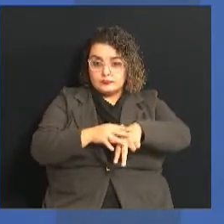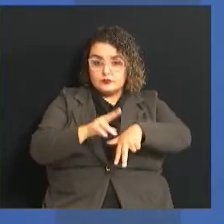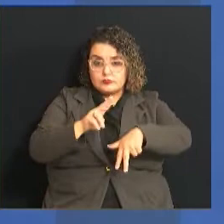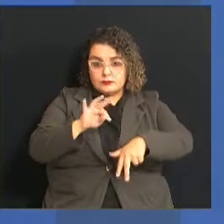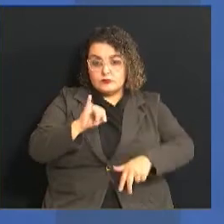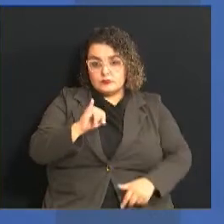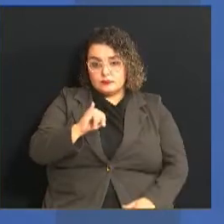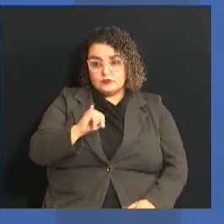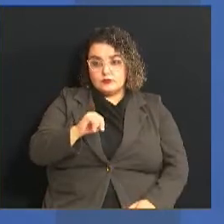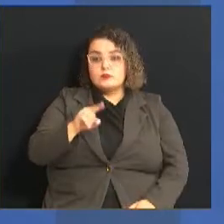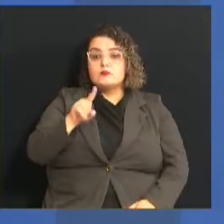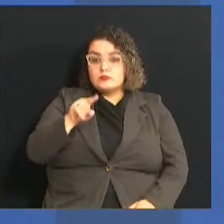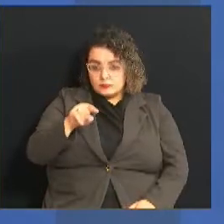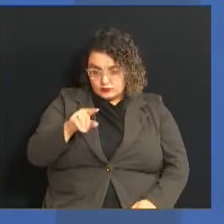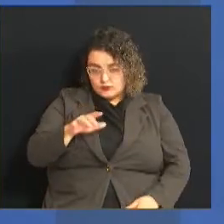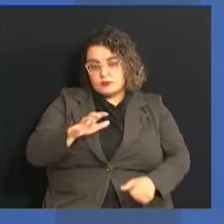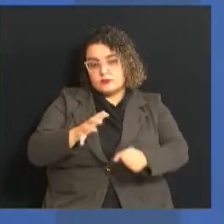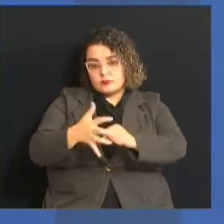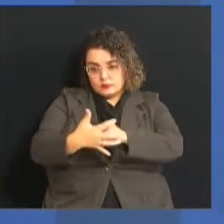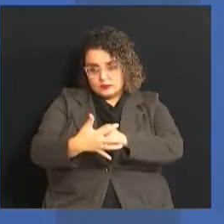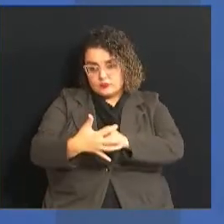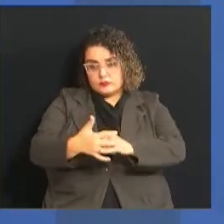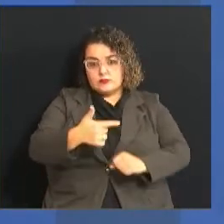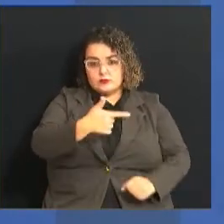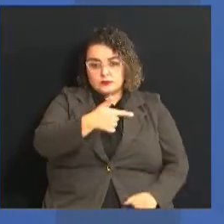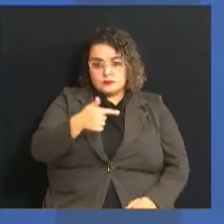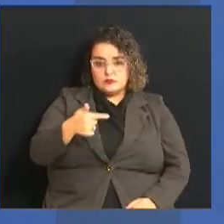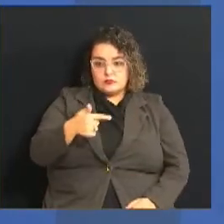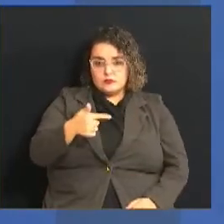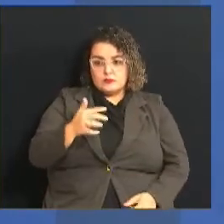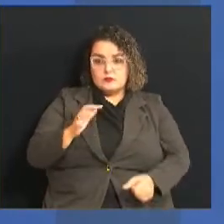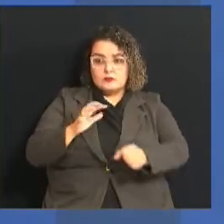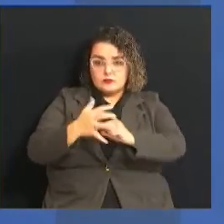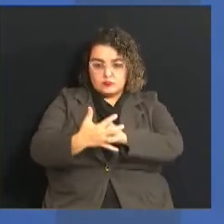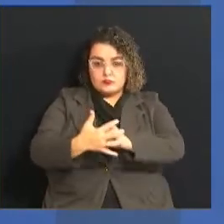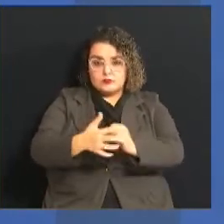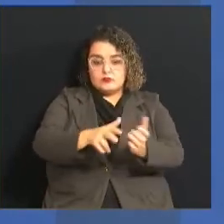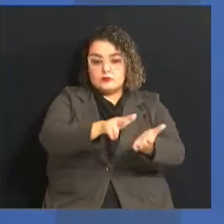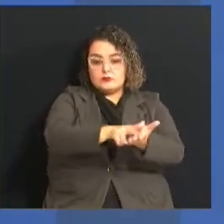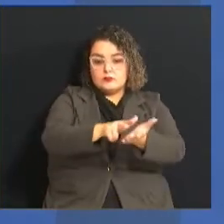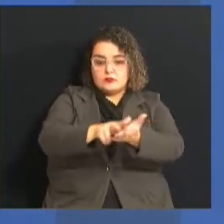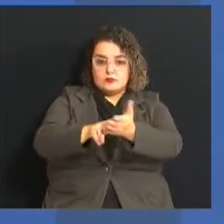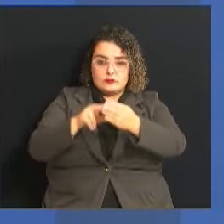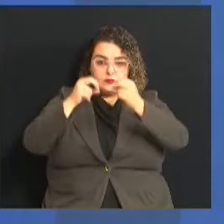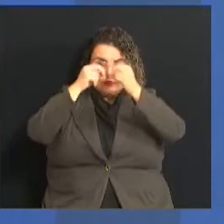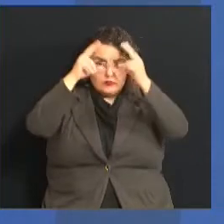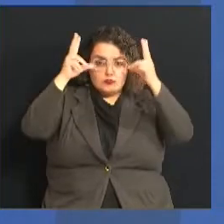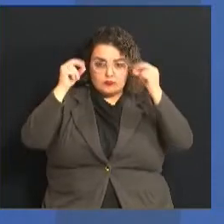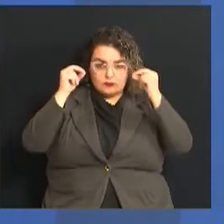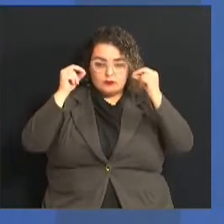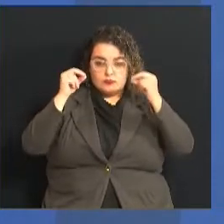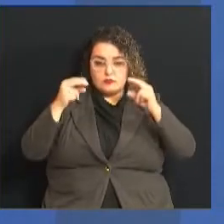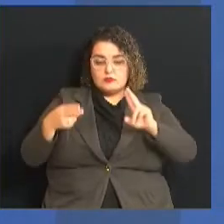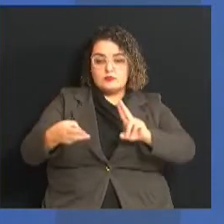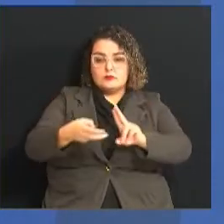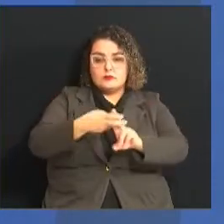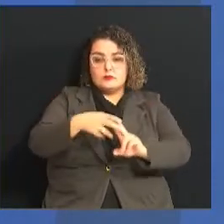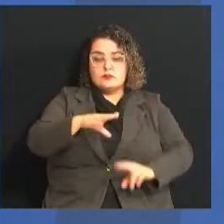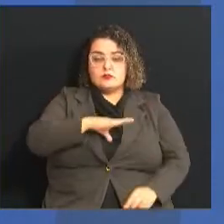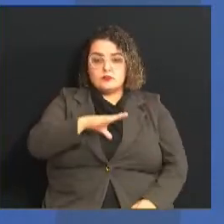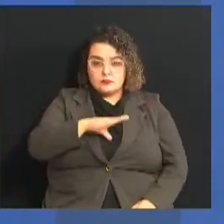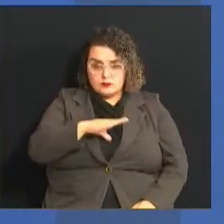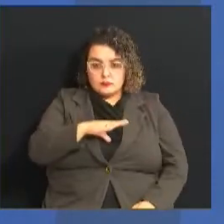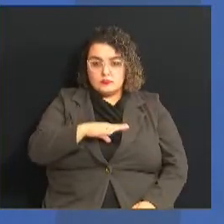é pela Covid-19 e 27 com Covid estão internados em leitos de enfermaria. No SUS Municipal, nós temos